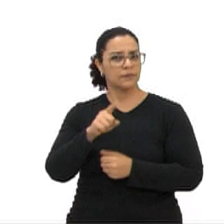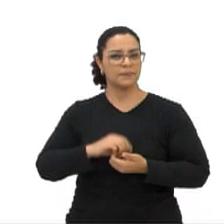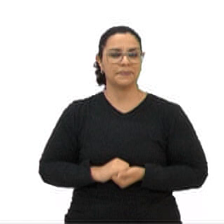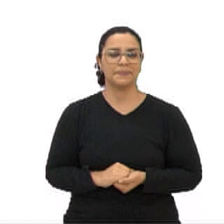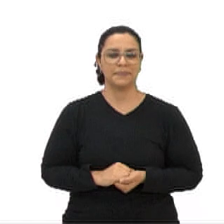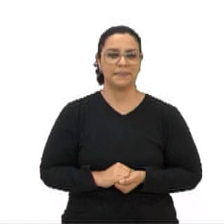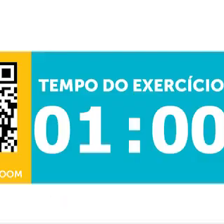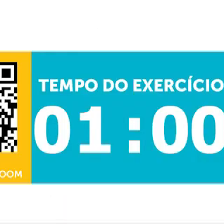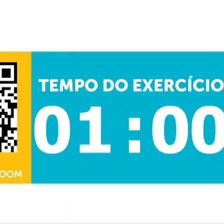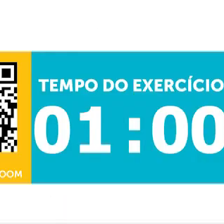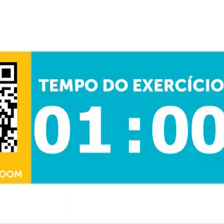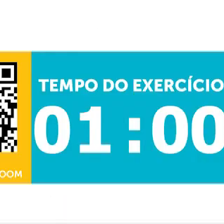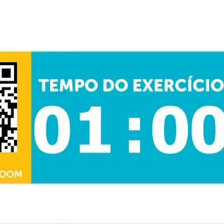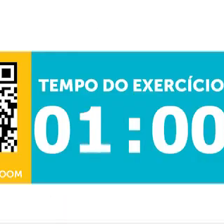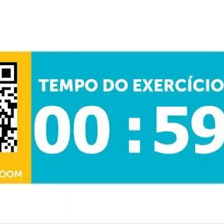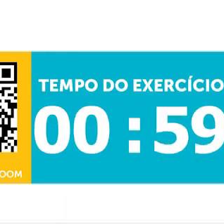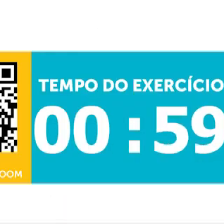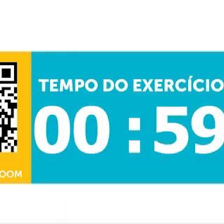ó.